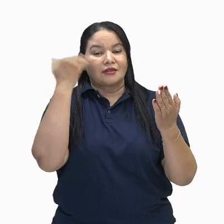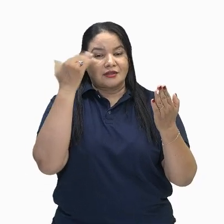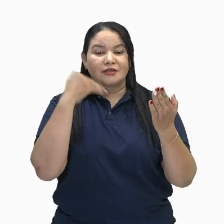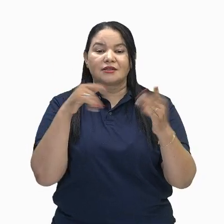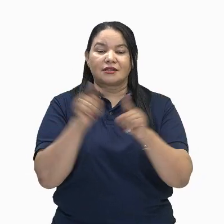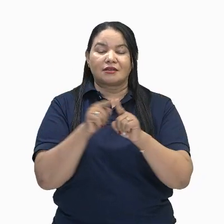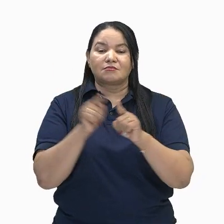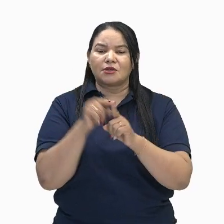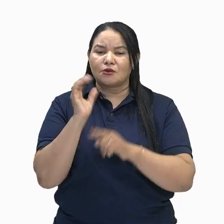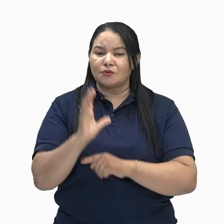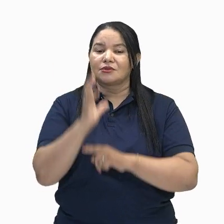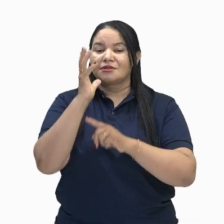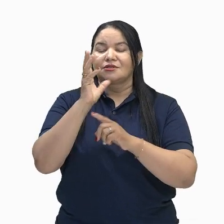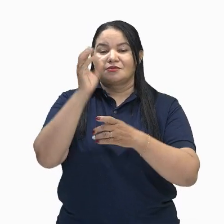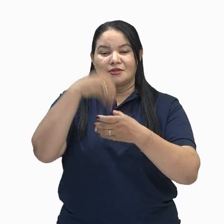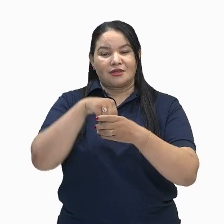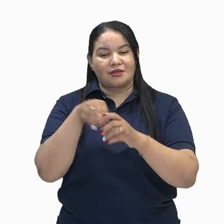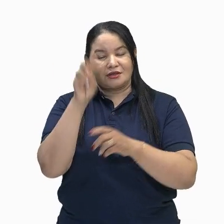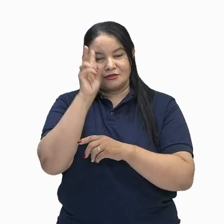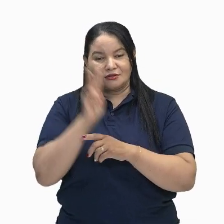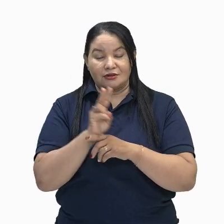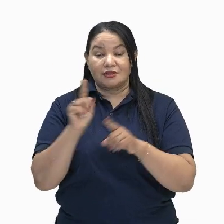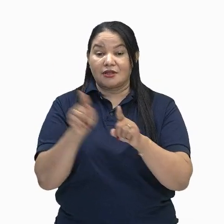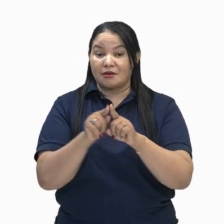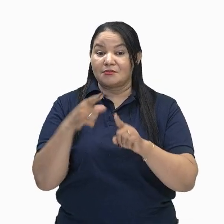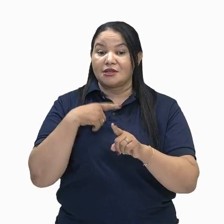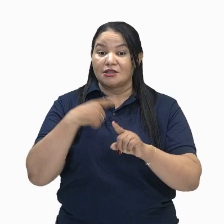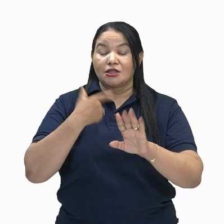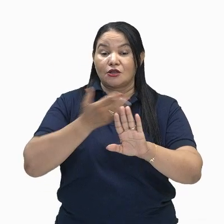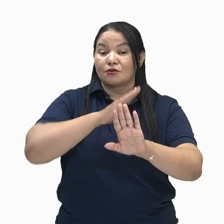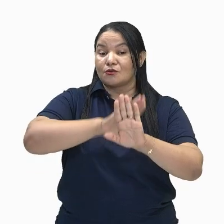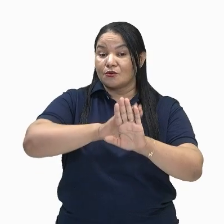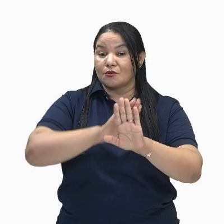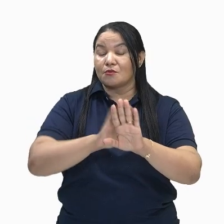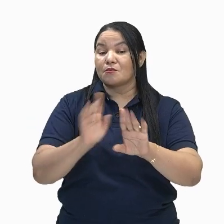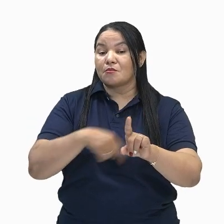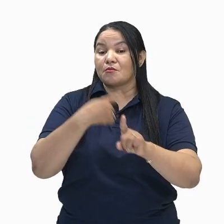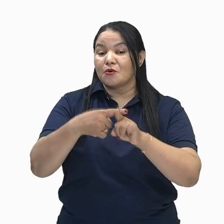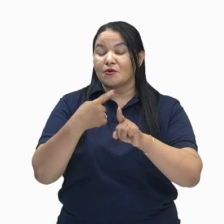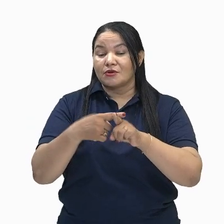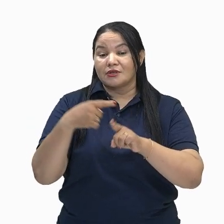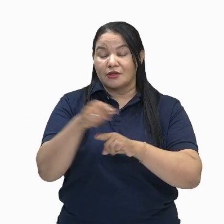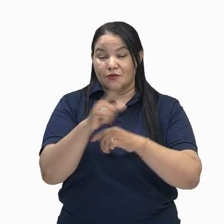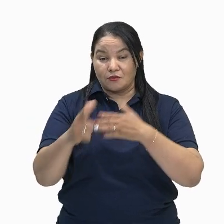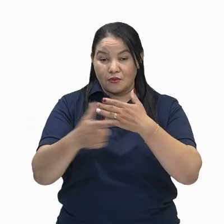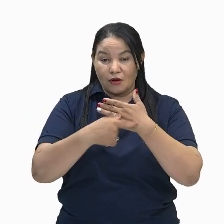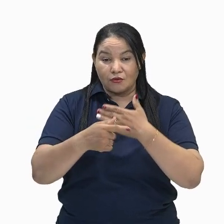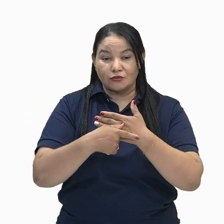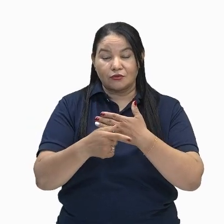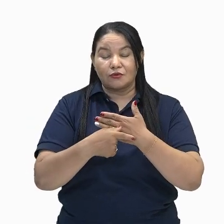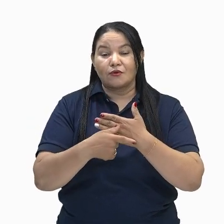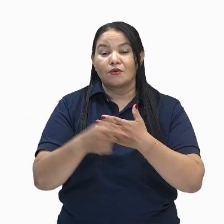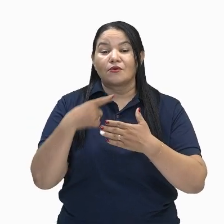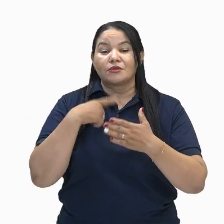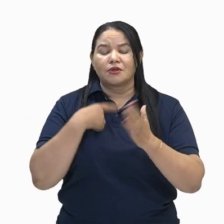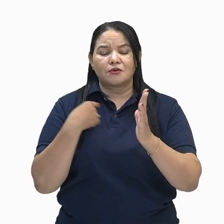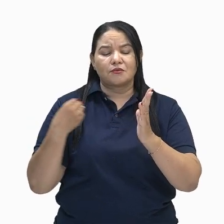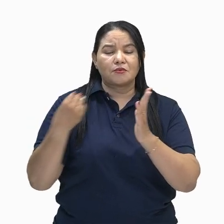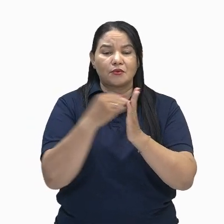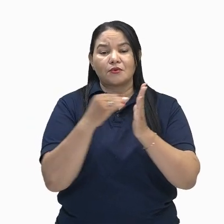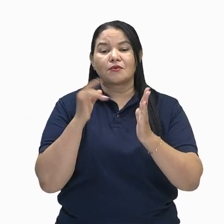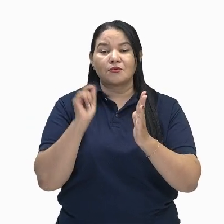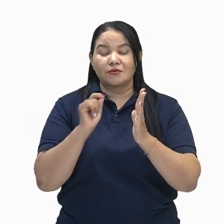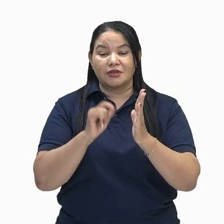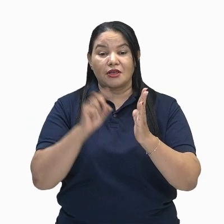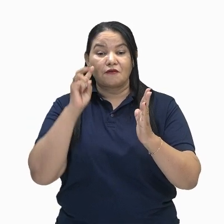história. E aí tem a subjetividade. Por quê? Porque o autor, ele coloca a